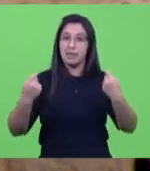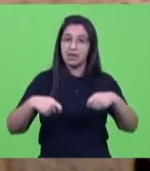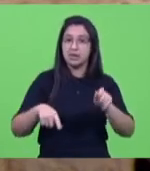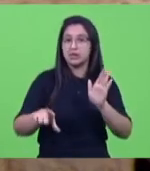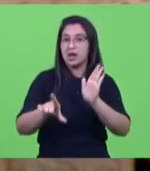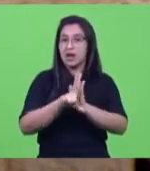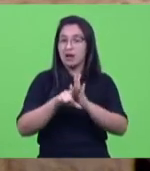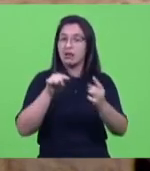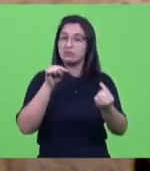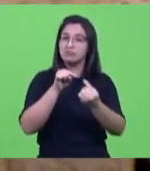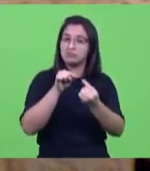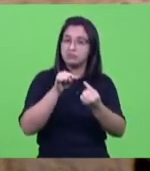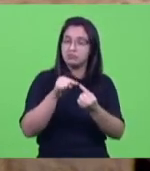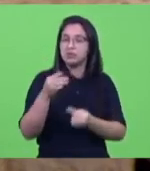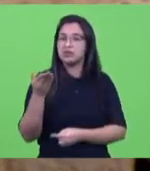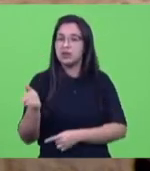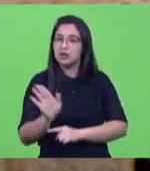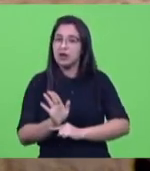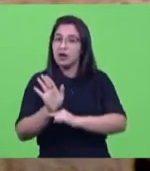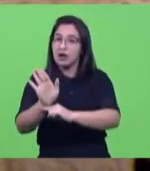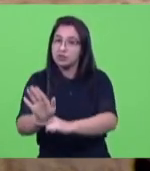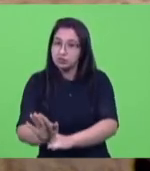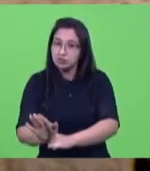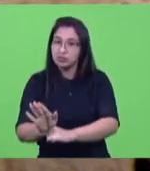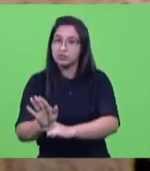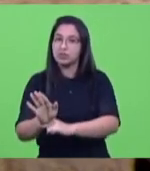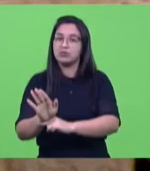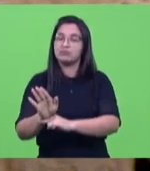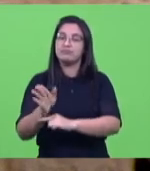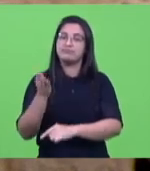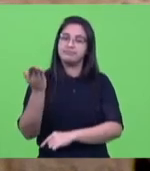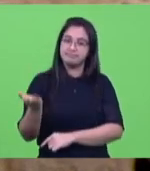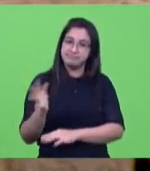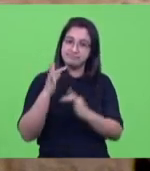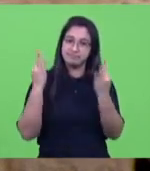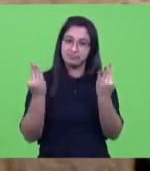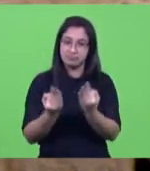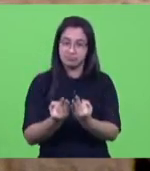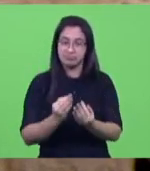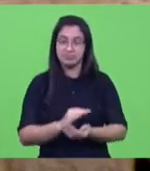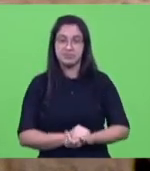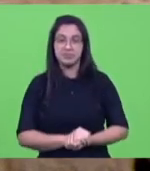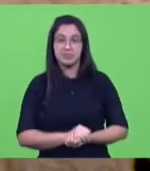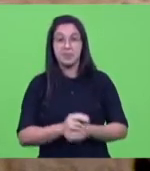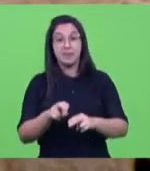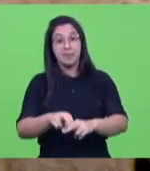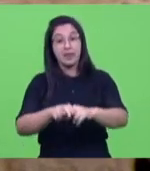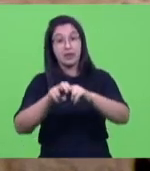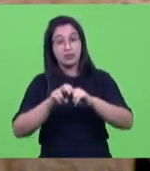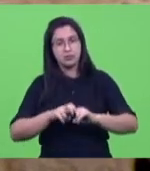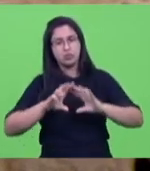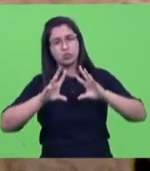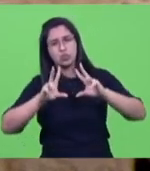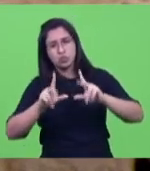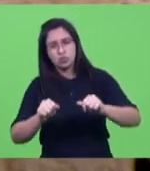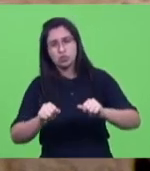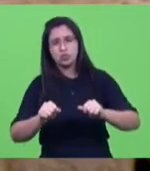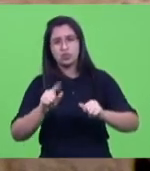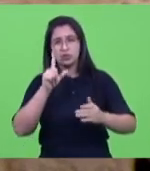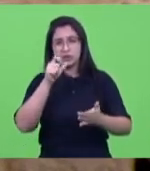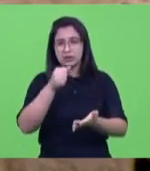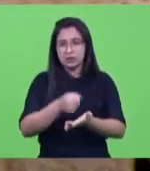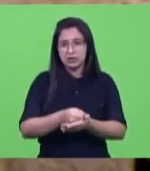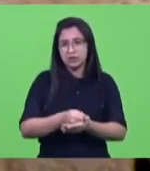é trazer para dentro da lei. Isso nós podemos fazer. Mais que isso, não. Por isso, todo posicionamento, e novamente repito,